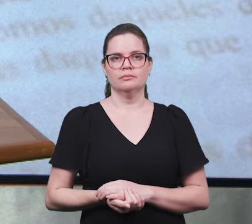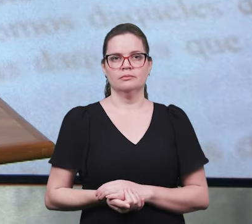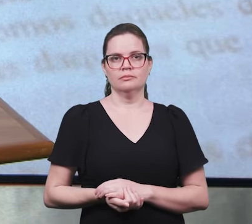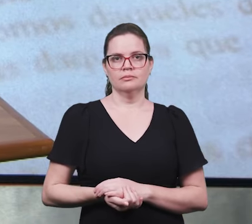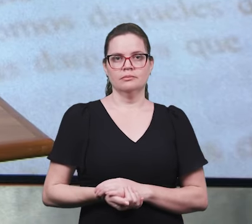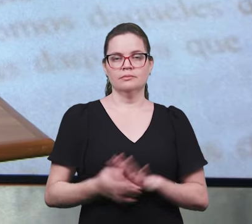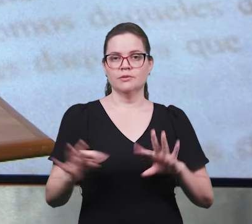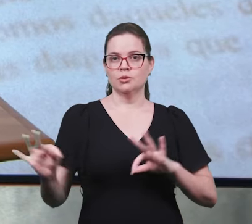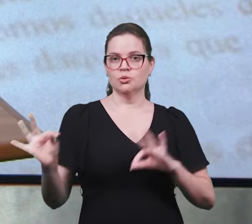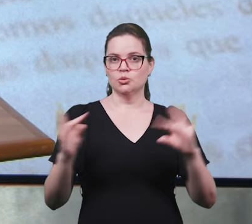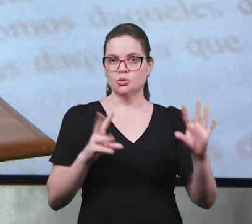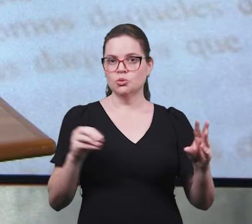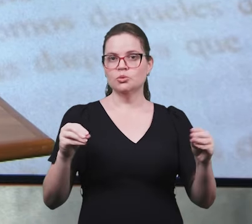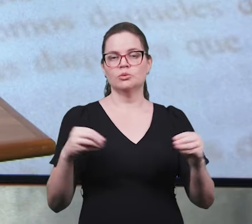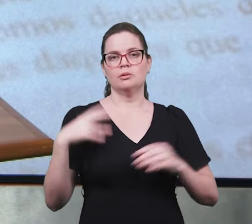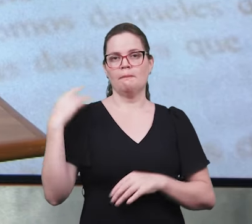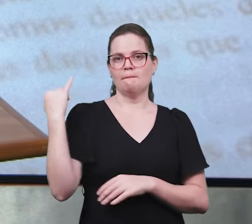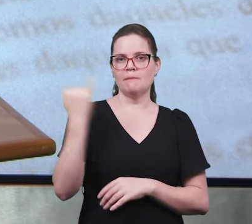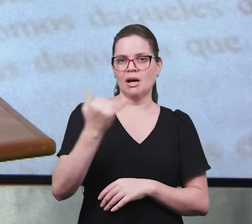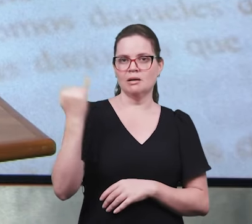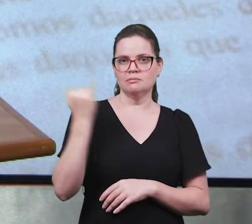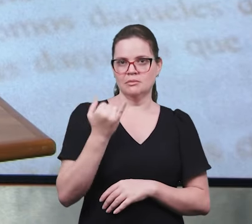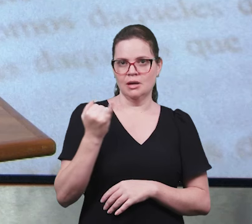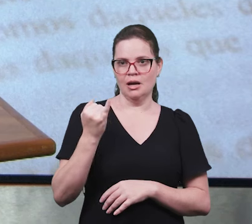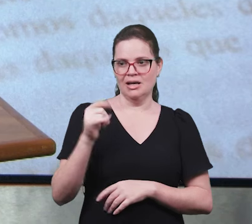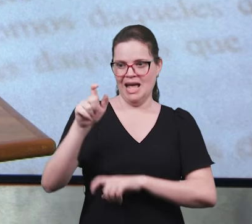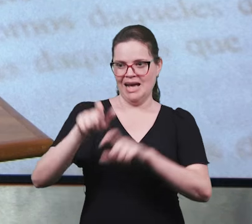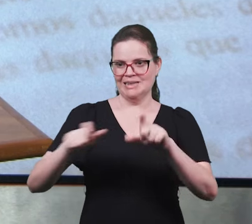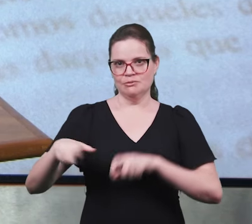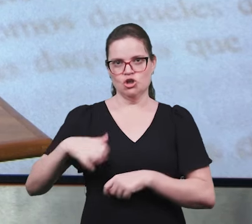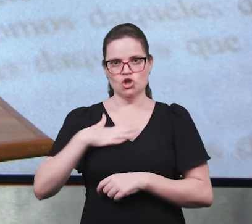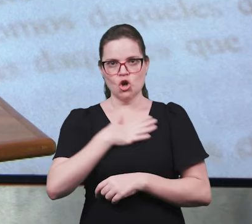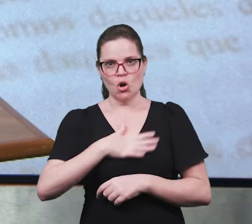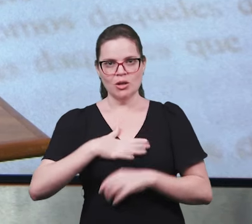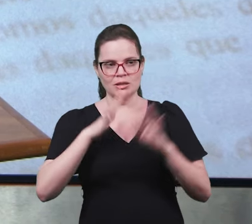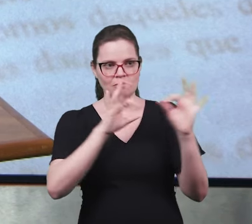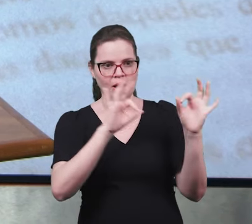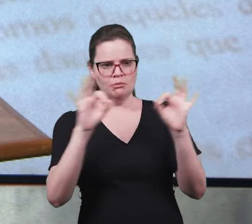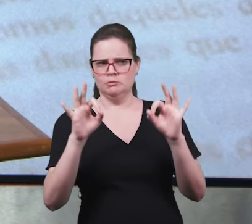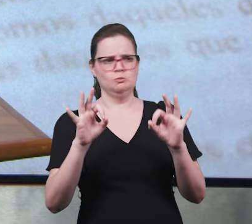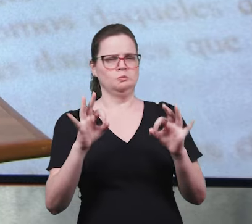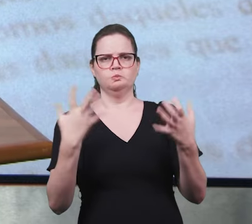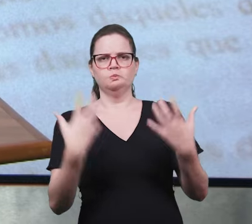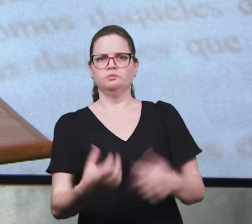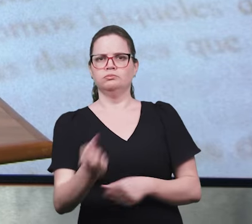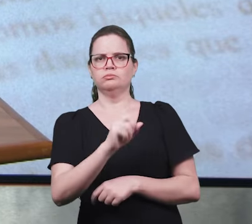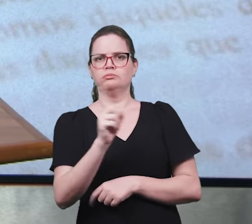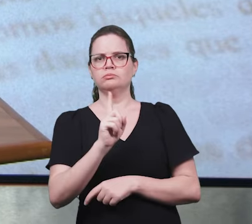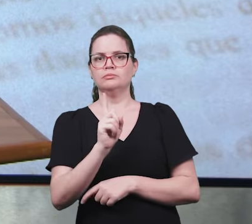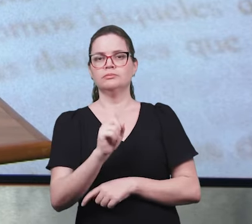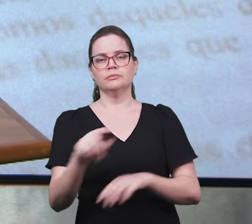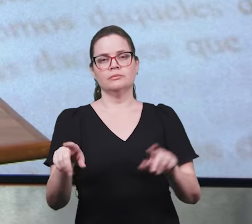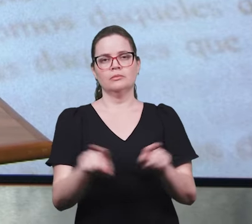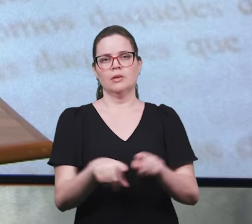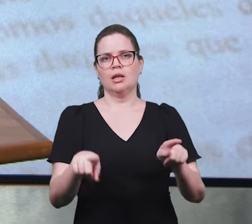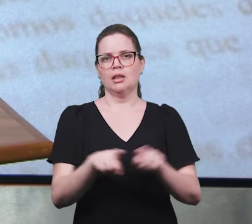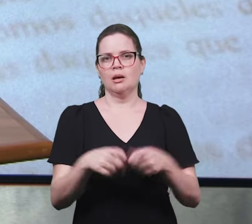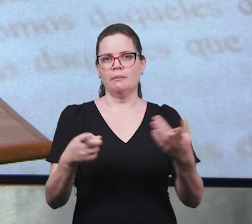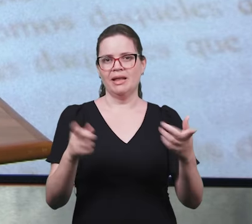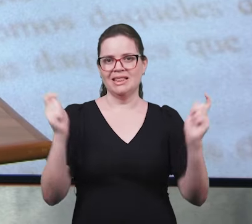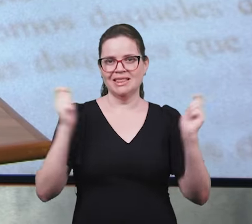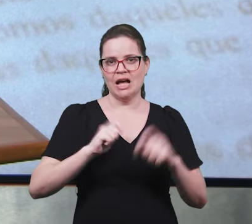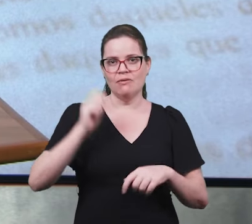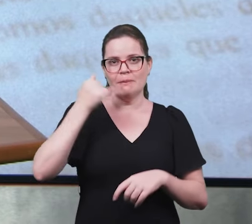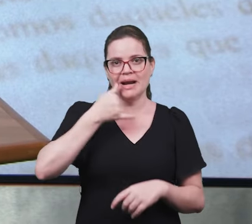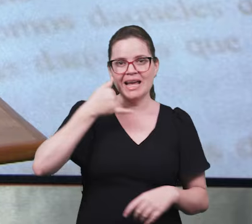Suas mensagens nem sempre foram bem recebidas e nem sempre foram capazes de evitar